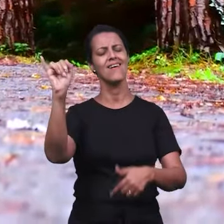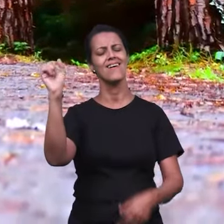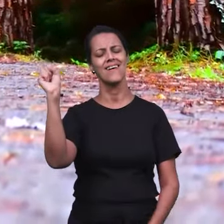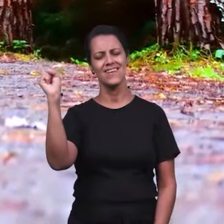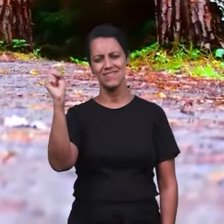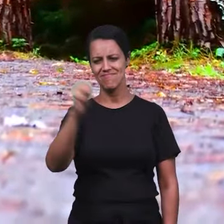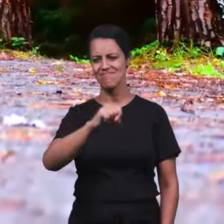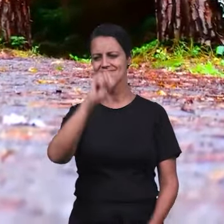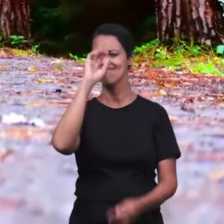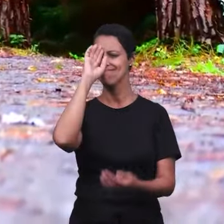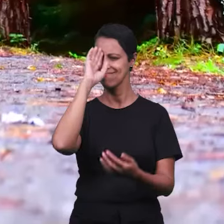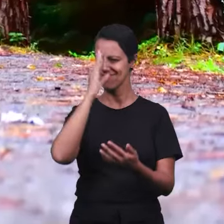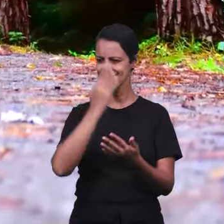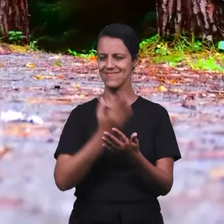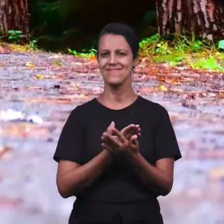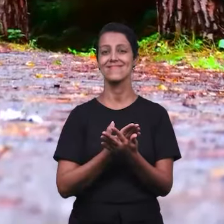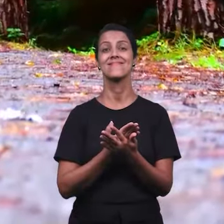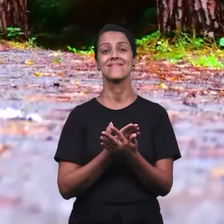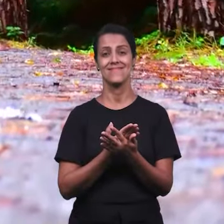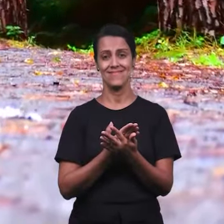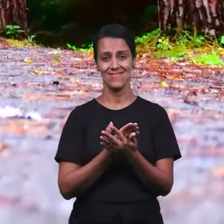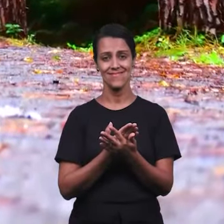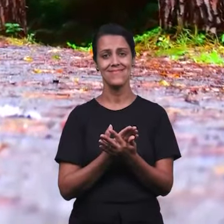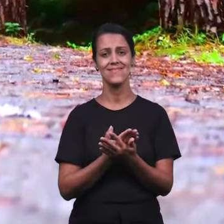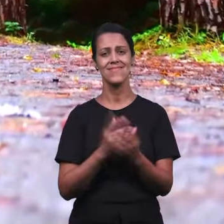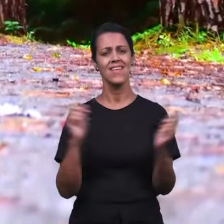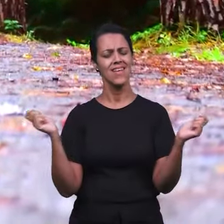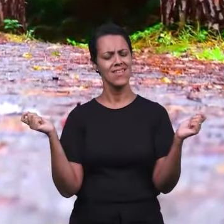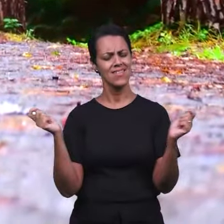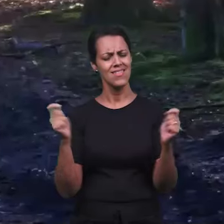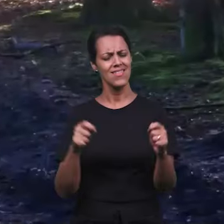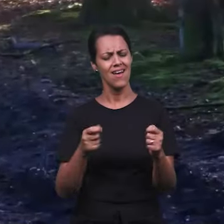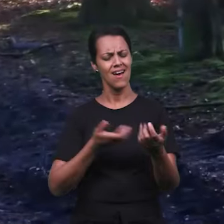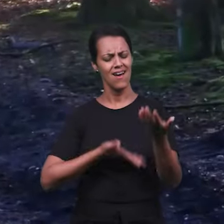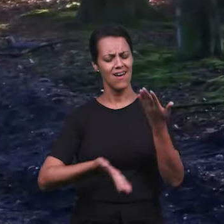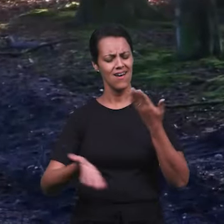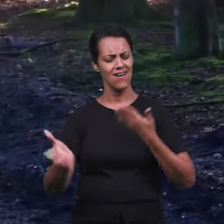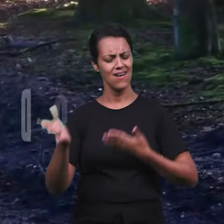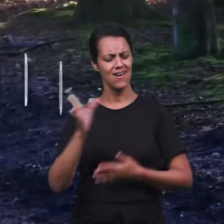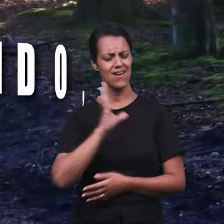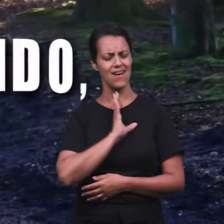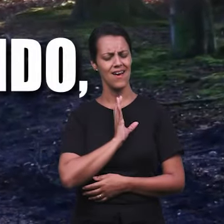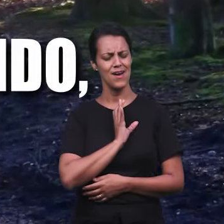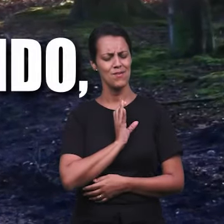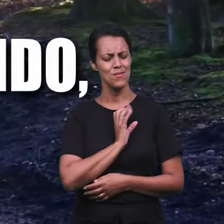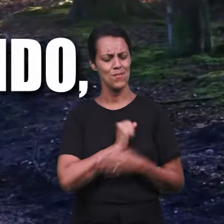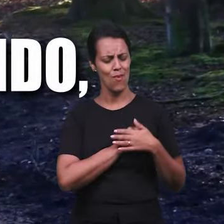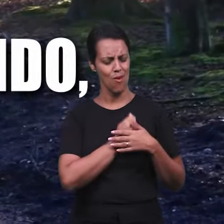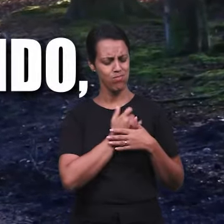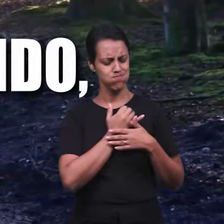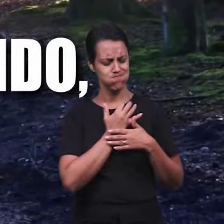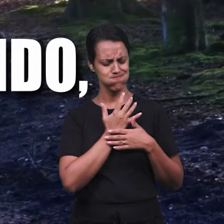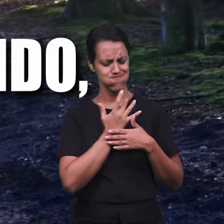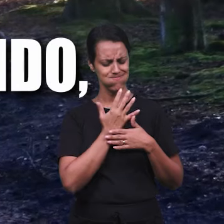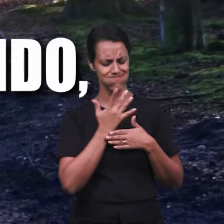pass pass pass passa de amor